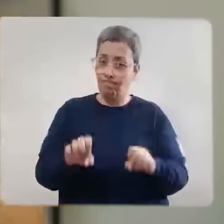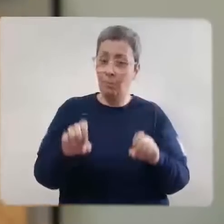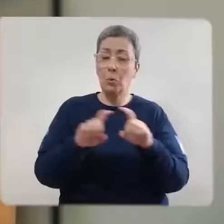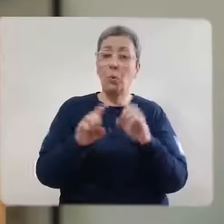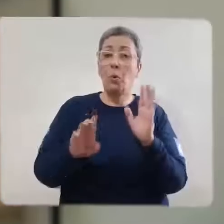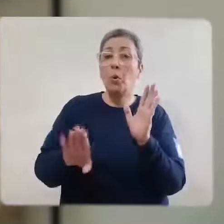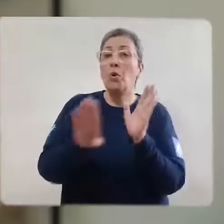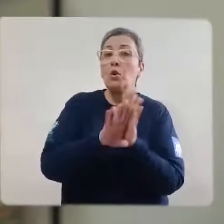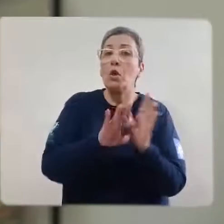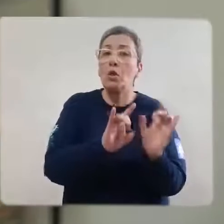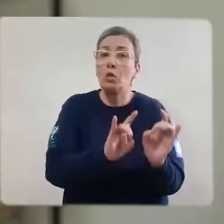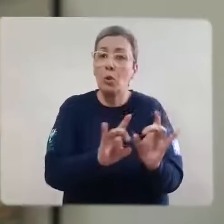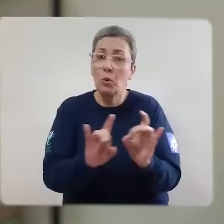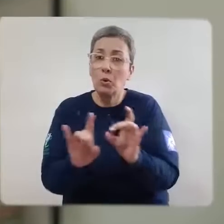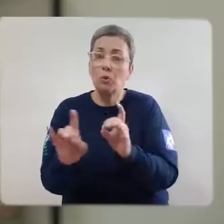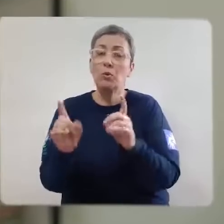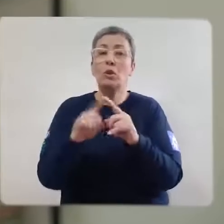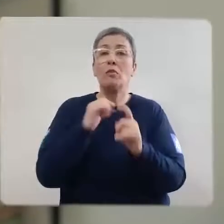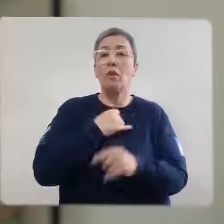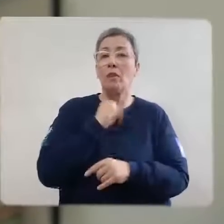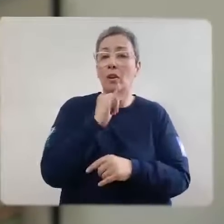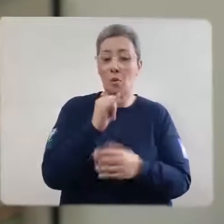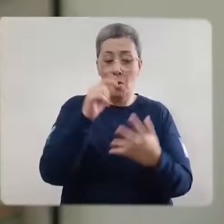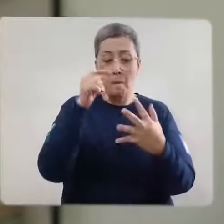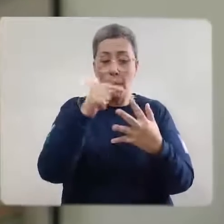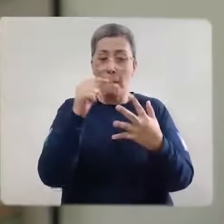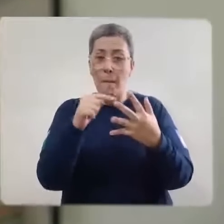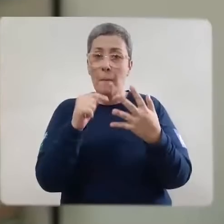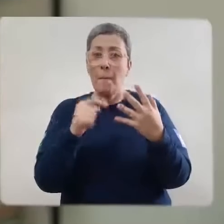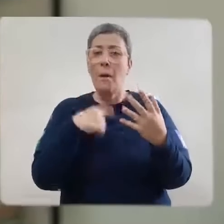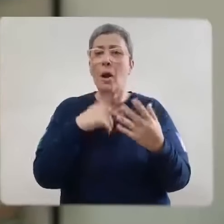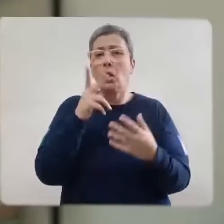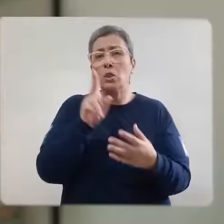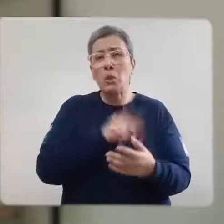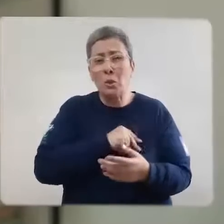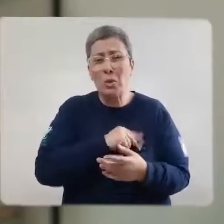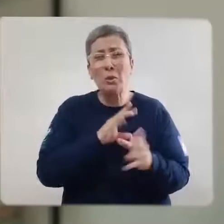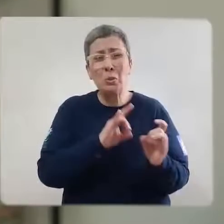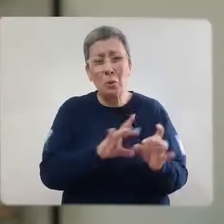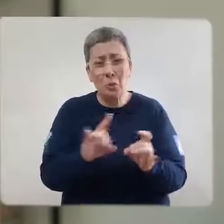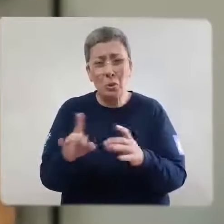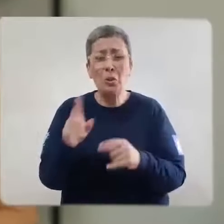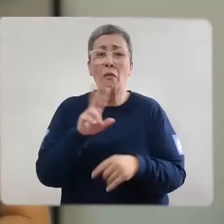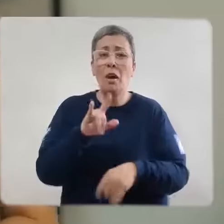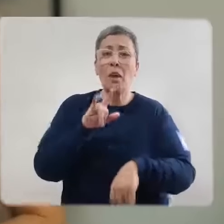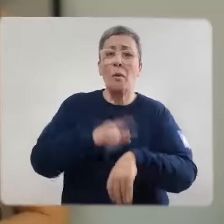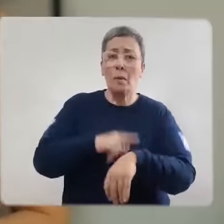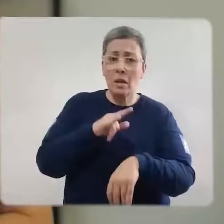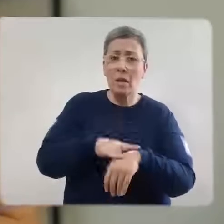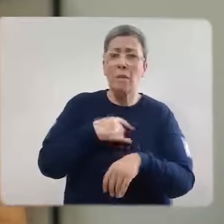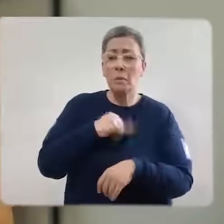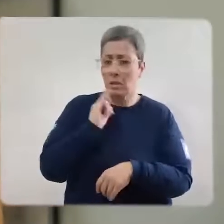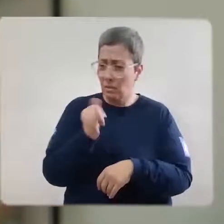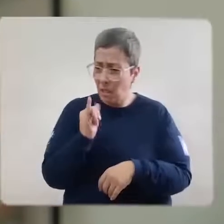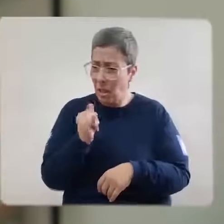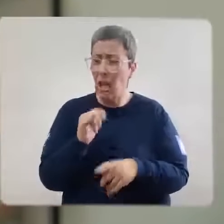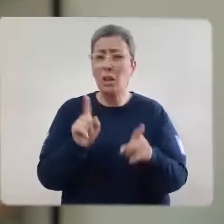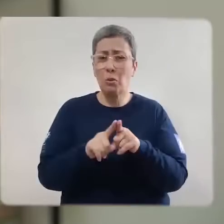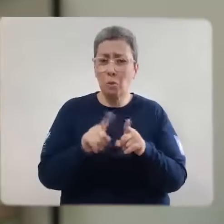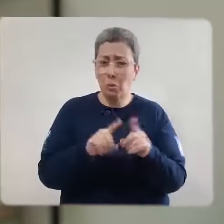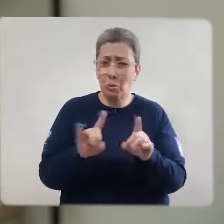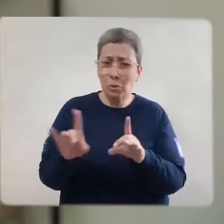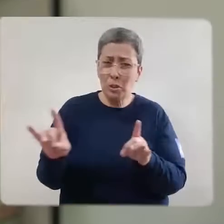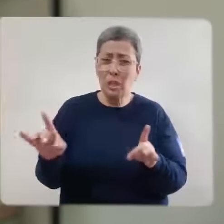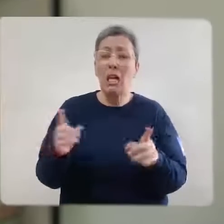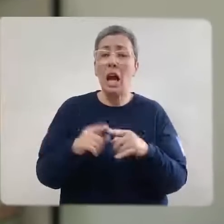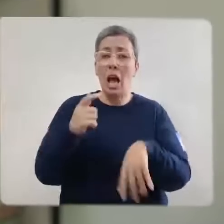para quando ele chegar todos os dias eu falar o que ele vai fazer. Nossa, Patrícia, mas todos os dias ele vai ao banheiro. Eu devo falar para ele todos os